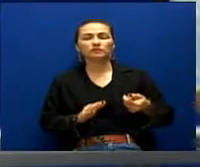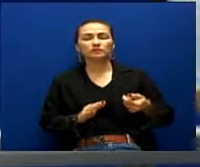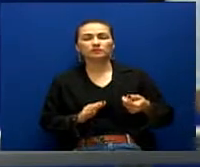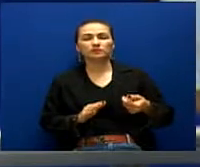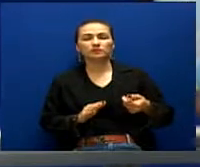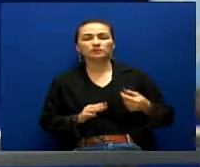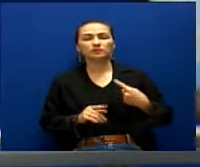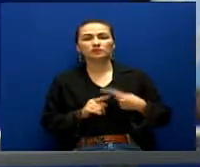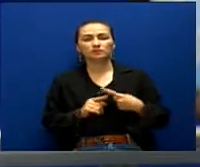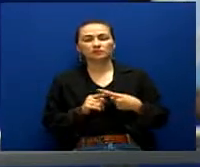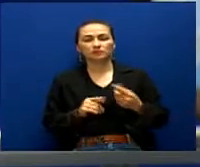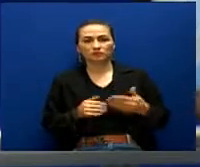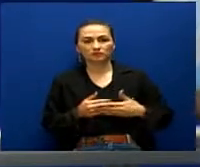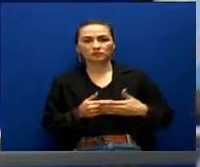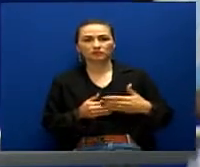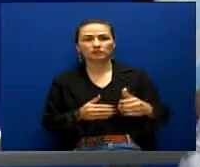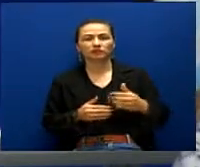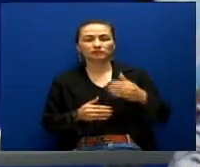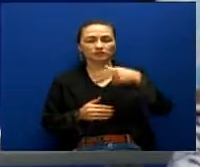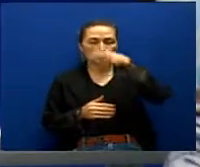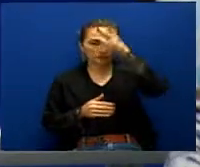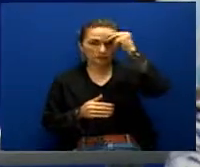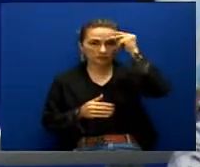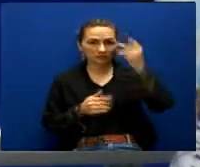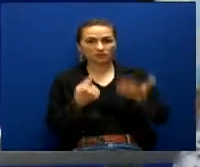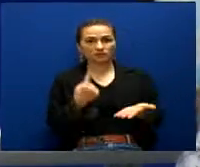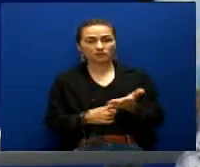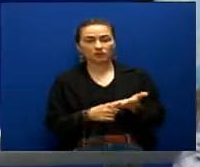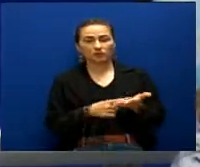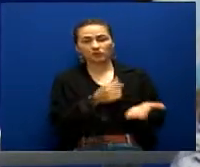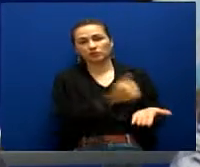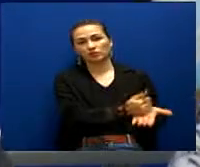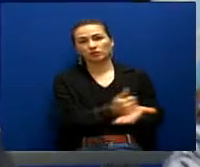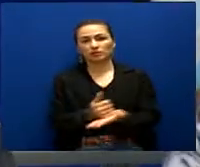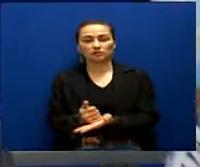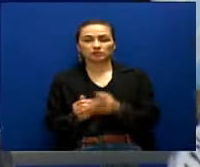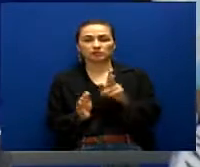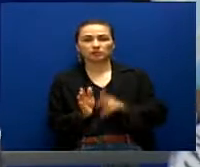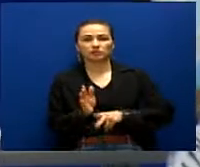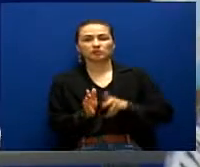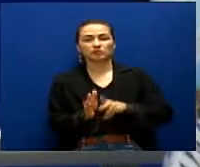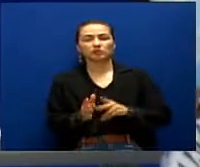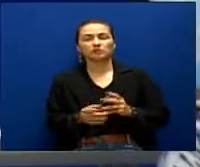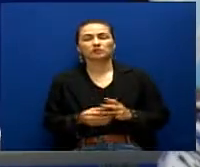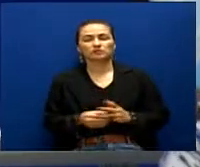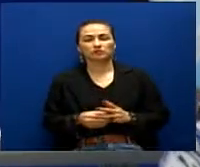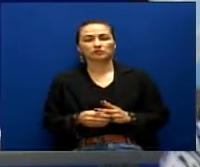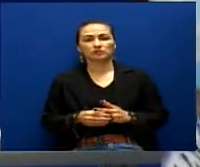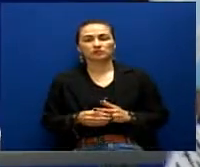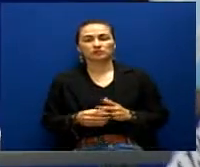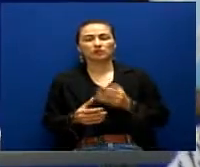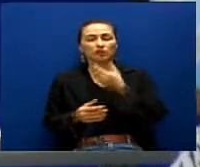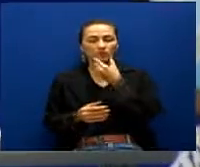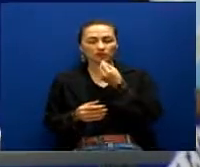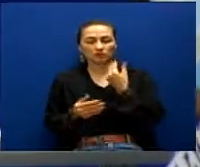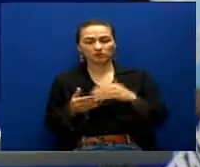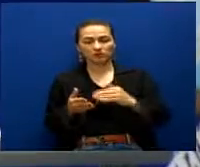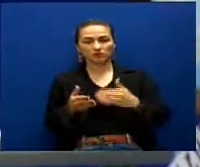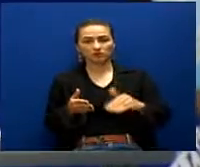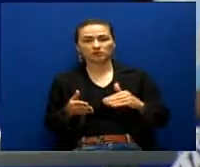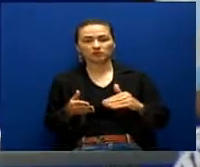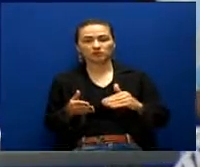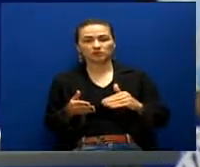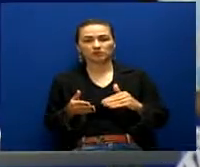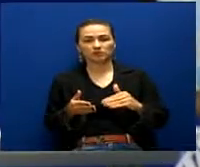como projeto de lei, conforme a palavra então a 14 do senhor... e 15 ficam retirados. Vereadores, vocês concordam com isso como estão. Secretário